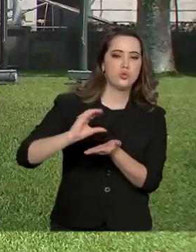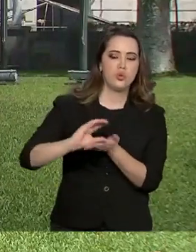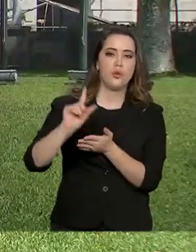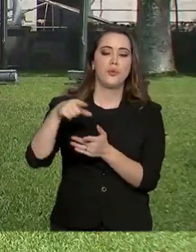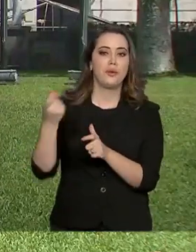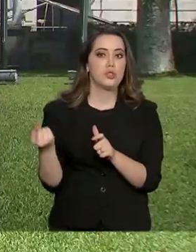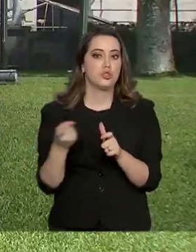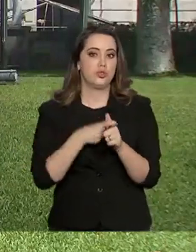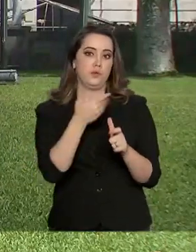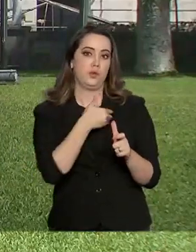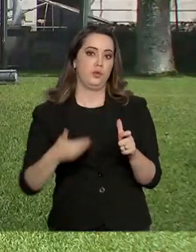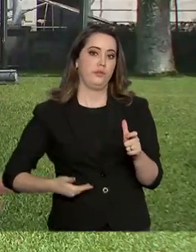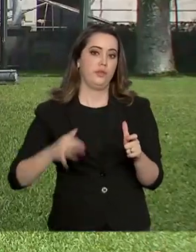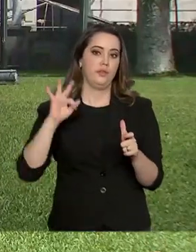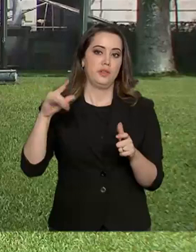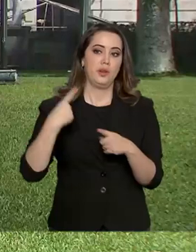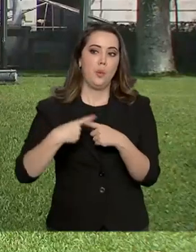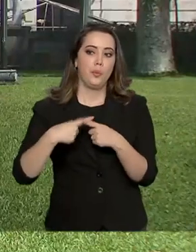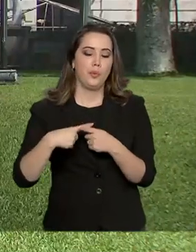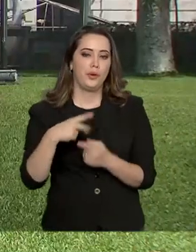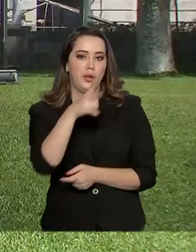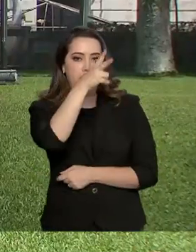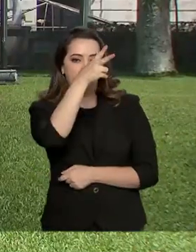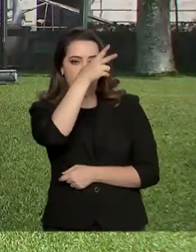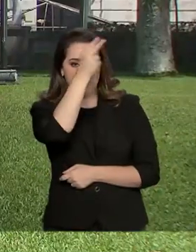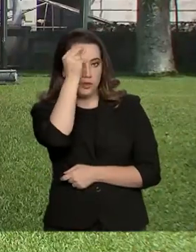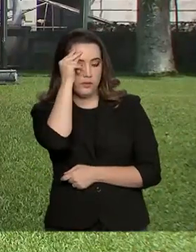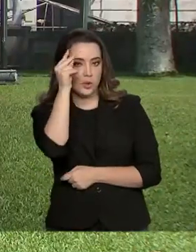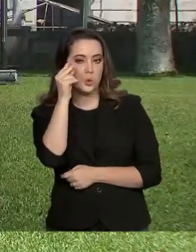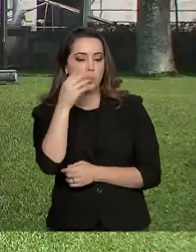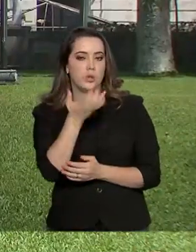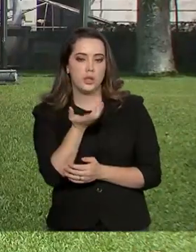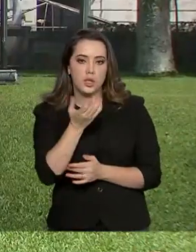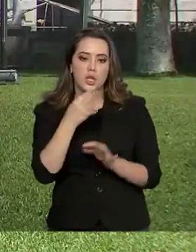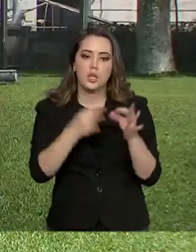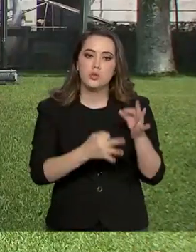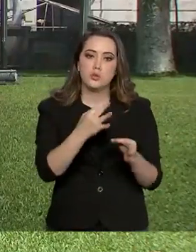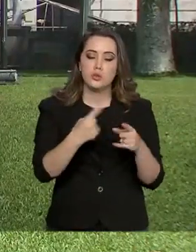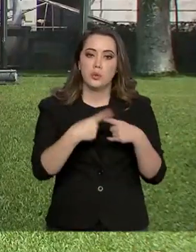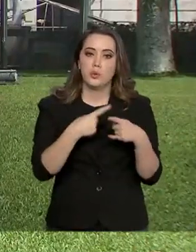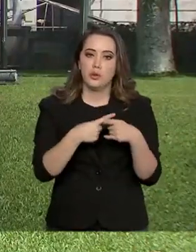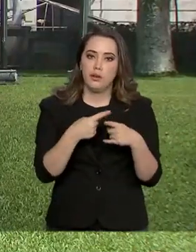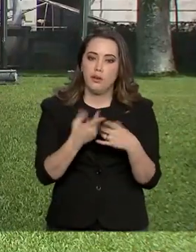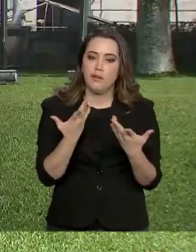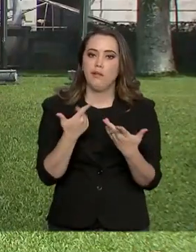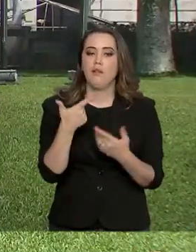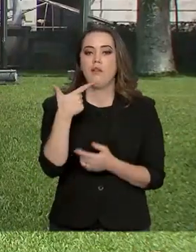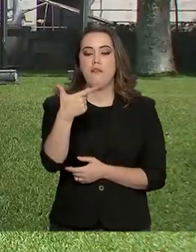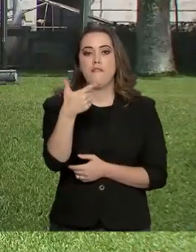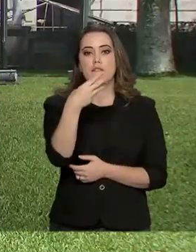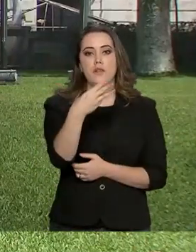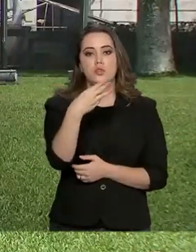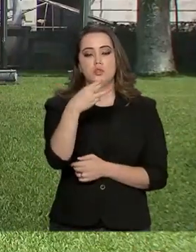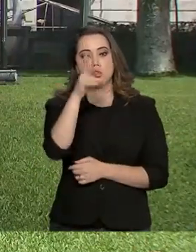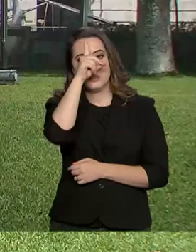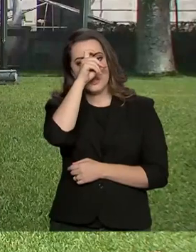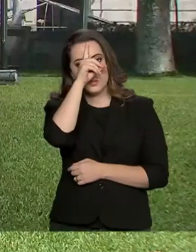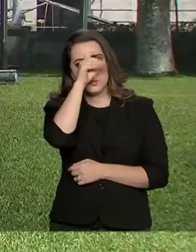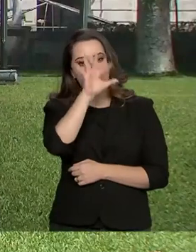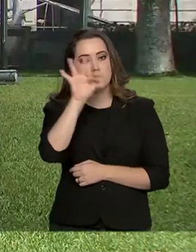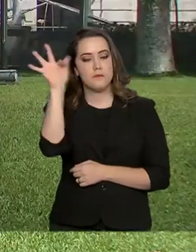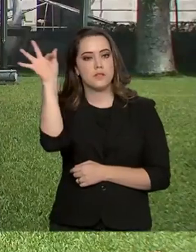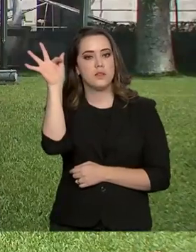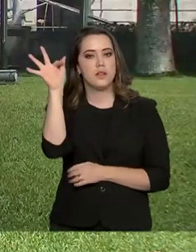dívida da união que o município do rio cobrava na justiça por conta da municipalização de 23 hospitais federais